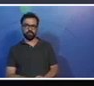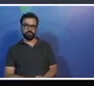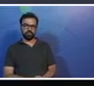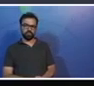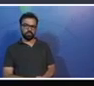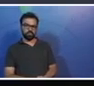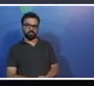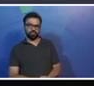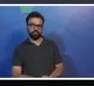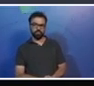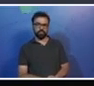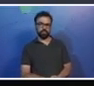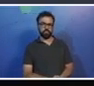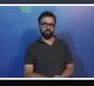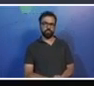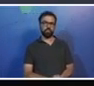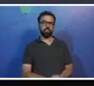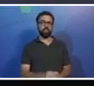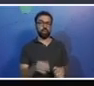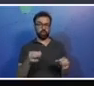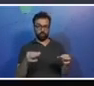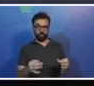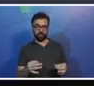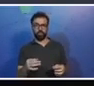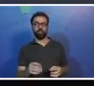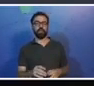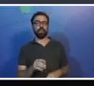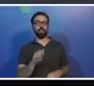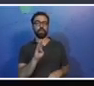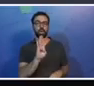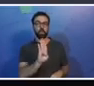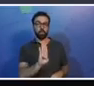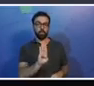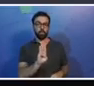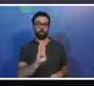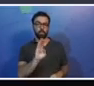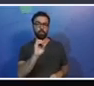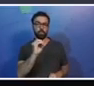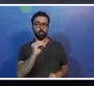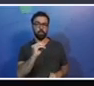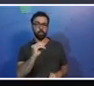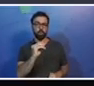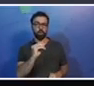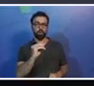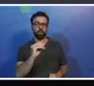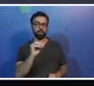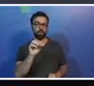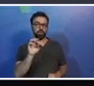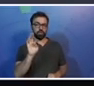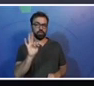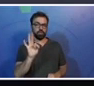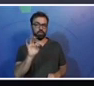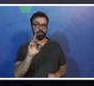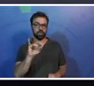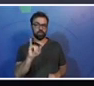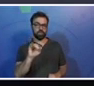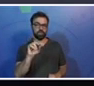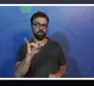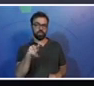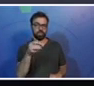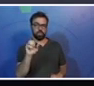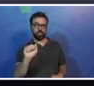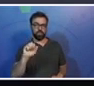Botijão e tábua, e não botijão com U, e nem taboa com U. Então,